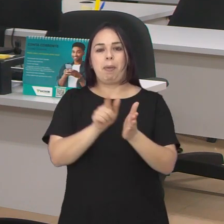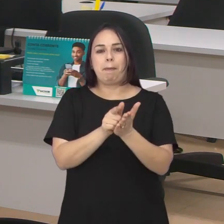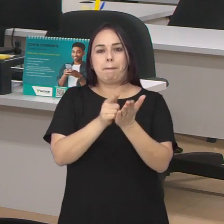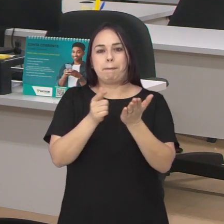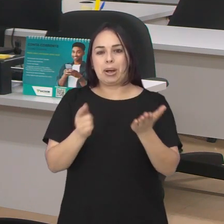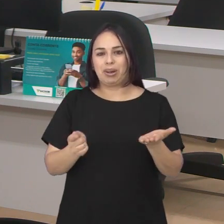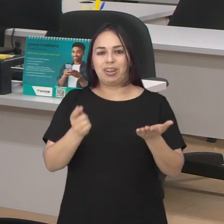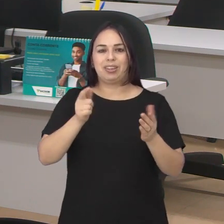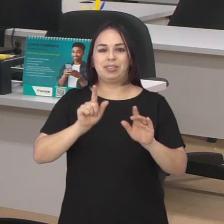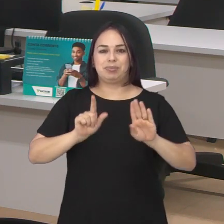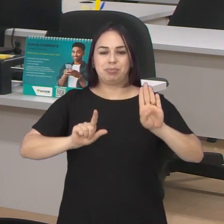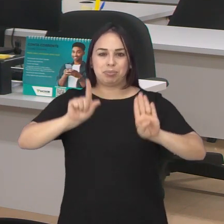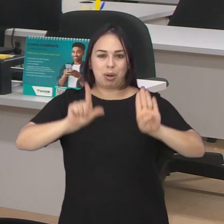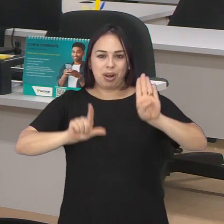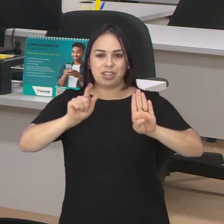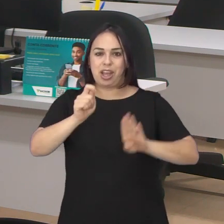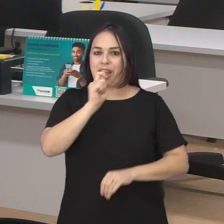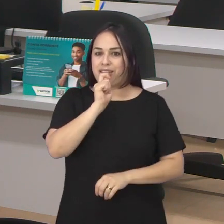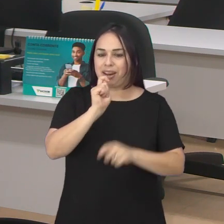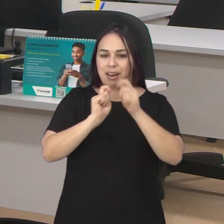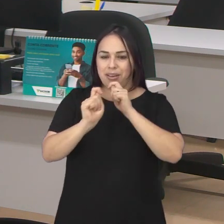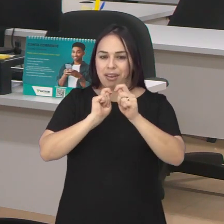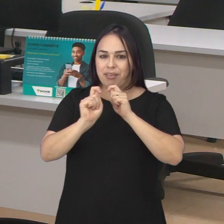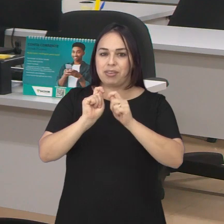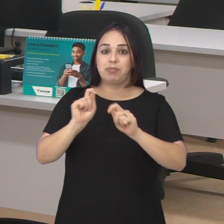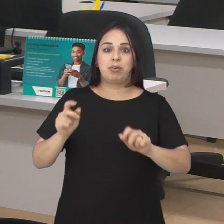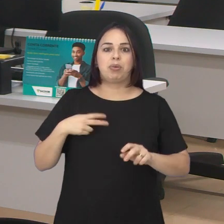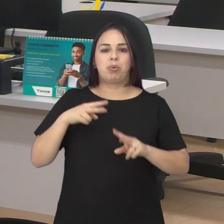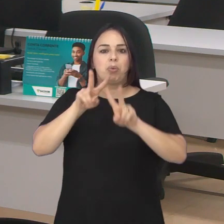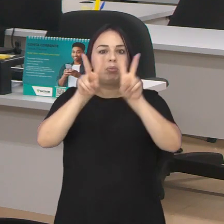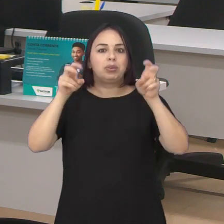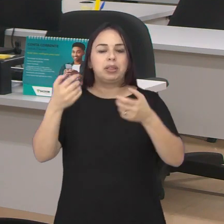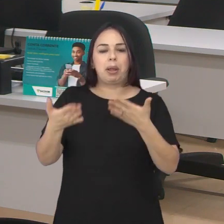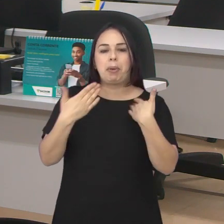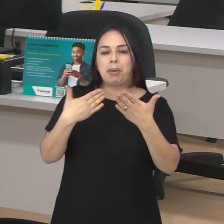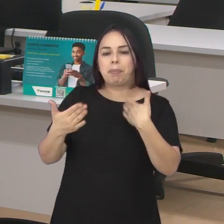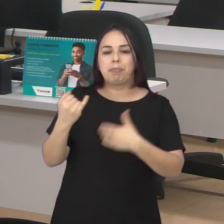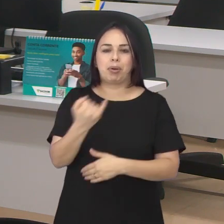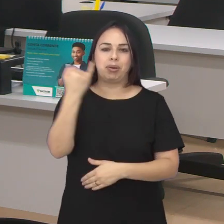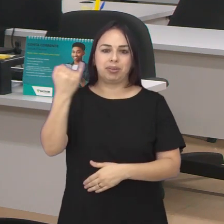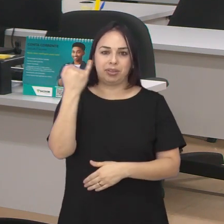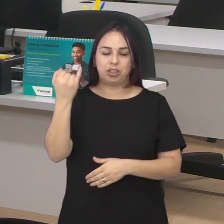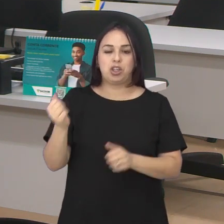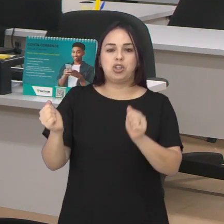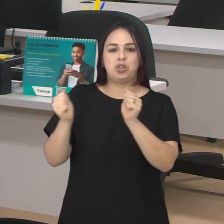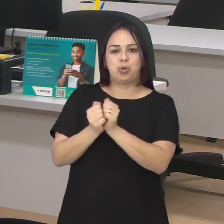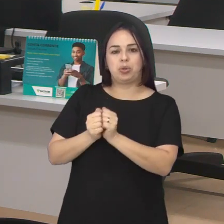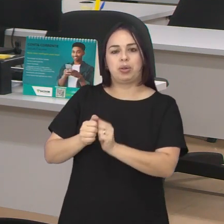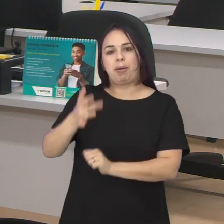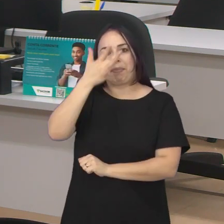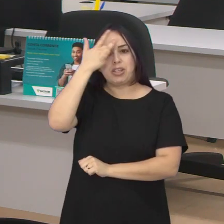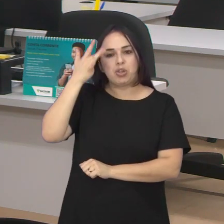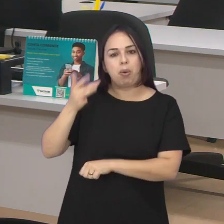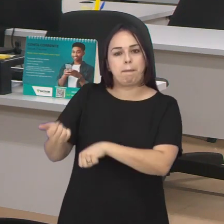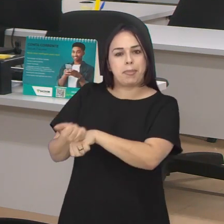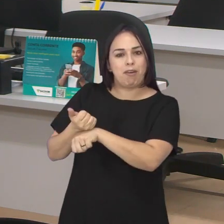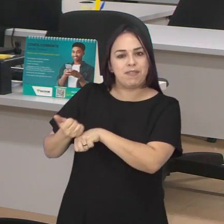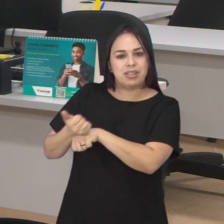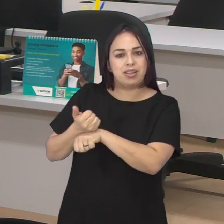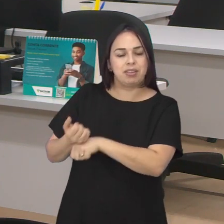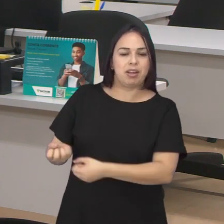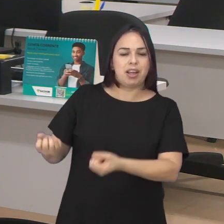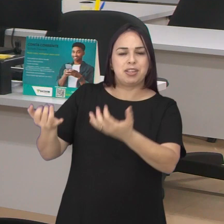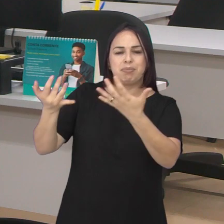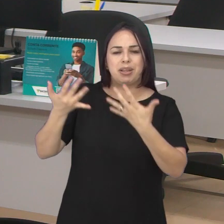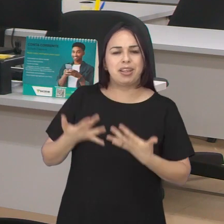Boletim Entrevista. Toda semana vamos comentar e debater um tema importante para o país e para a nossa cidade, ao lado de um especialista que